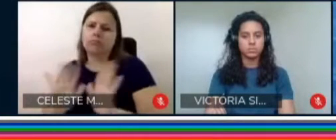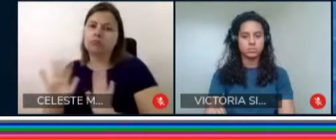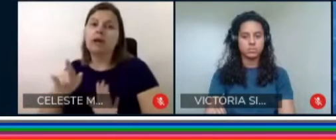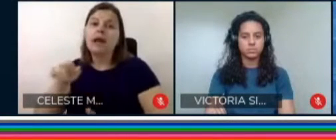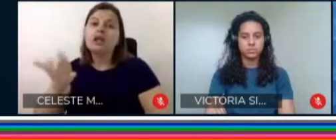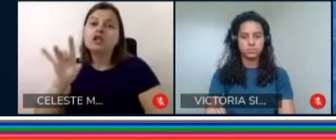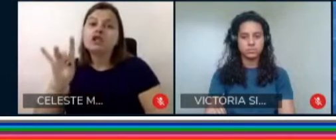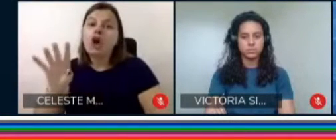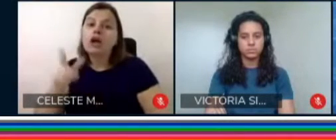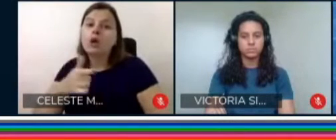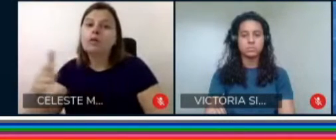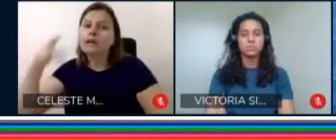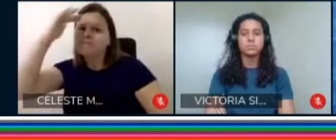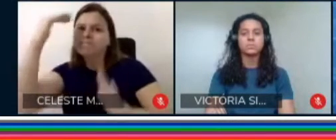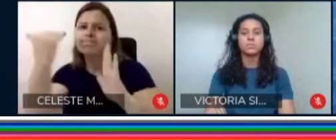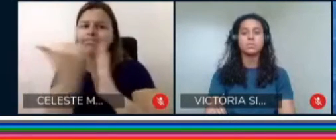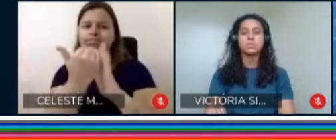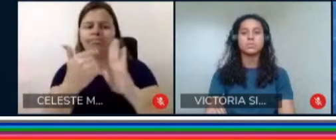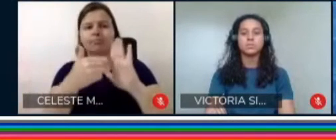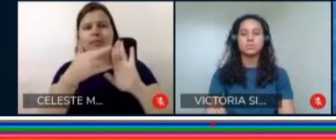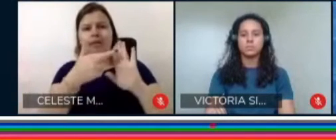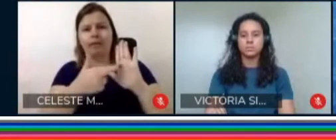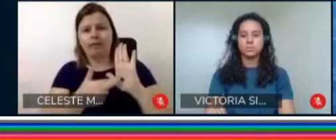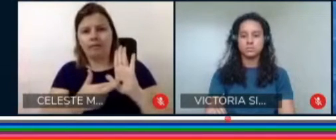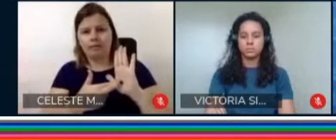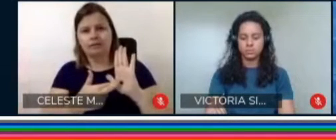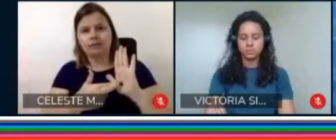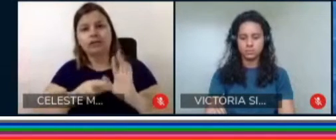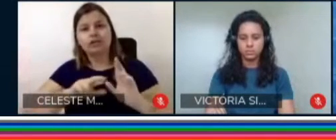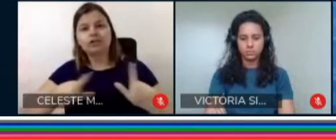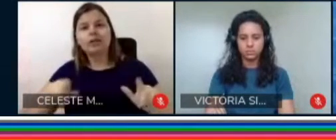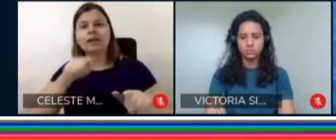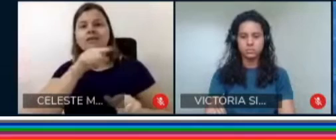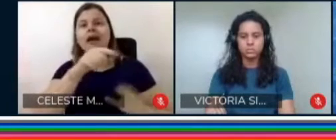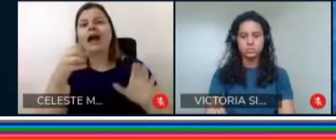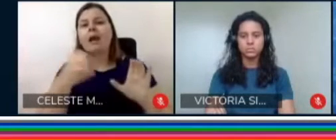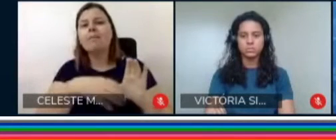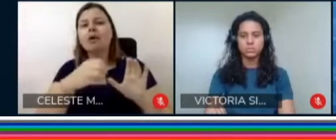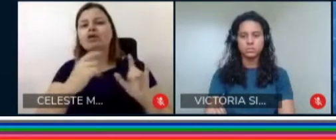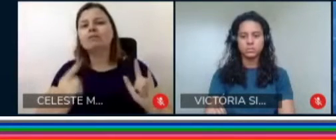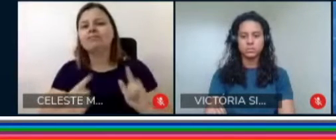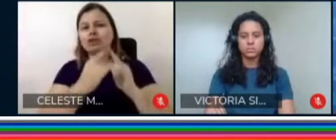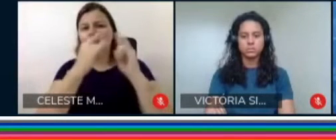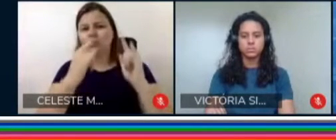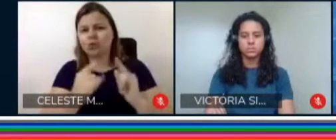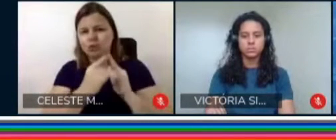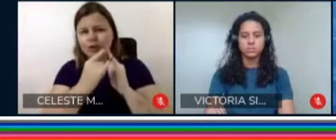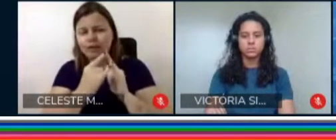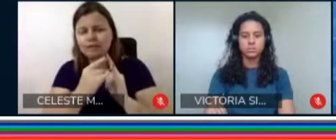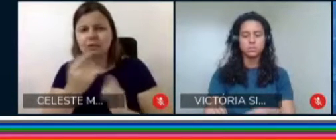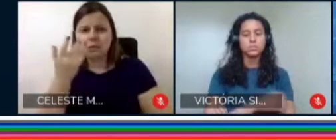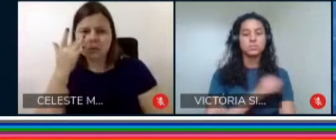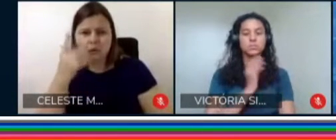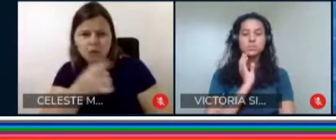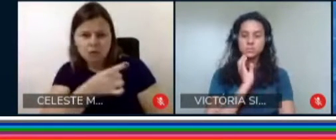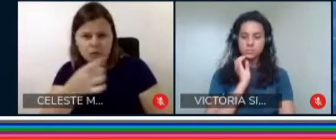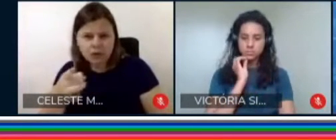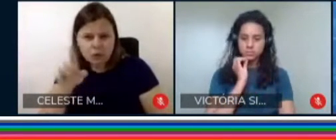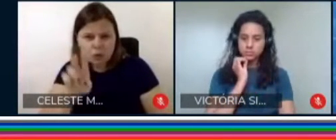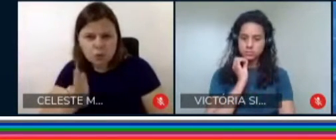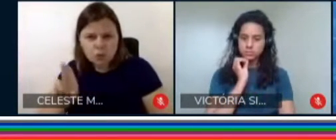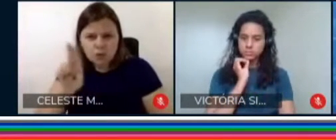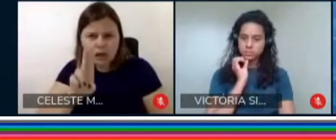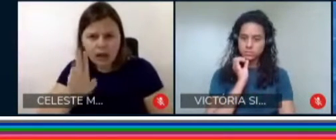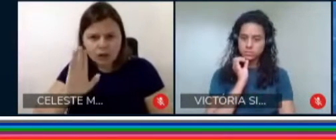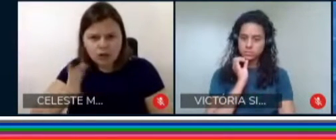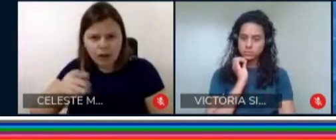né? São coisas diferentes. Inclui os repositórios institucionais, por exemplo. Não sei se vocês já usaram essa possibilidade,